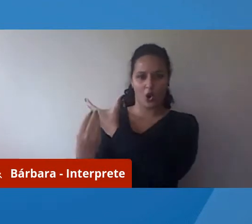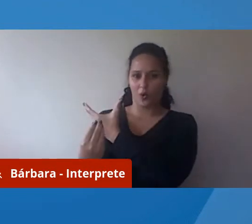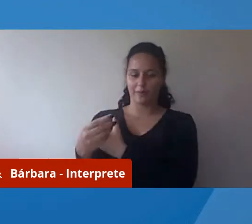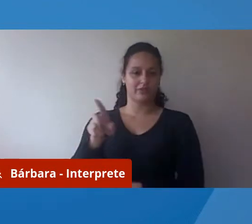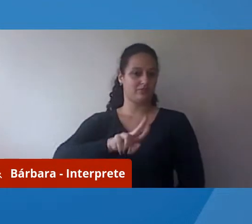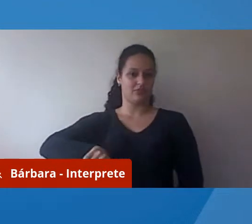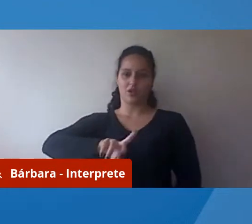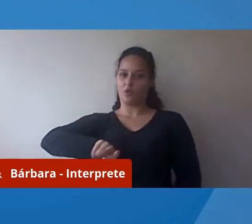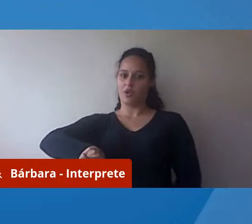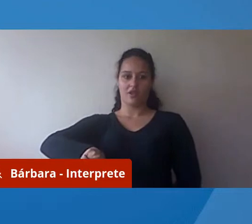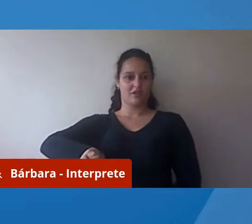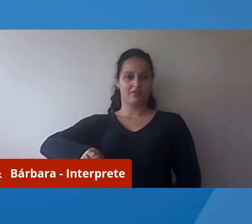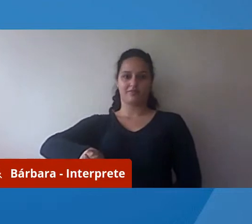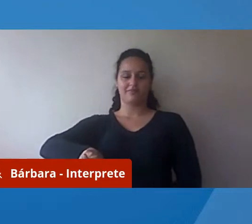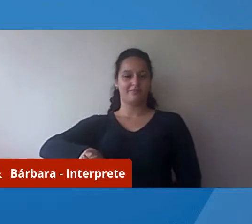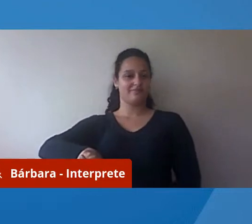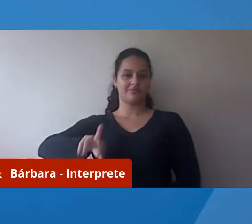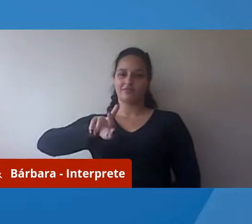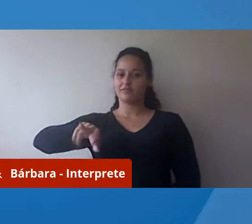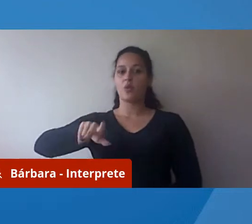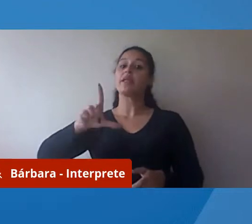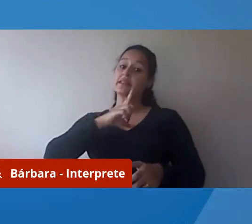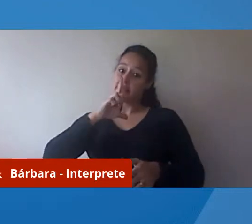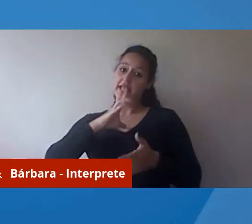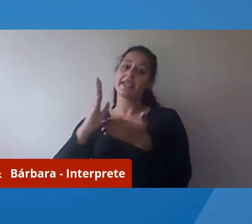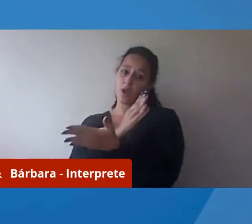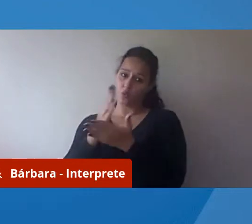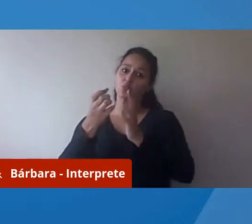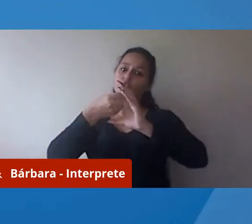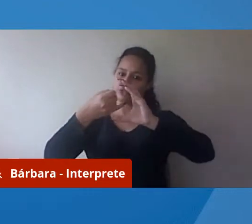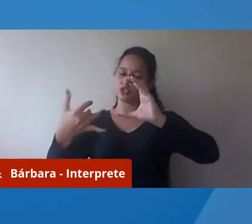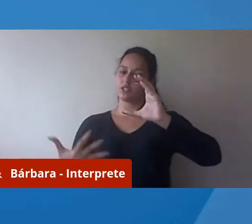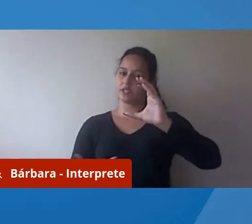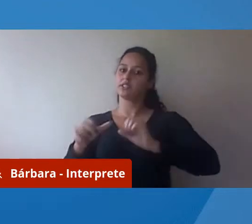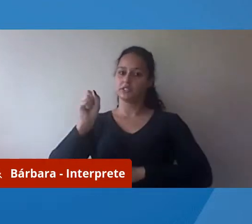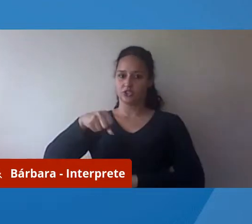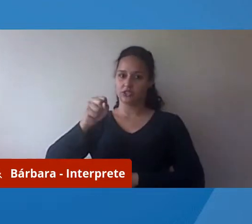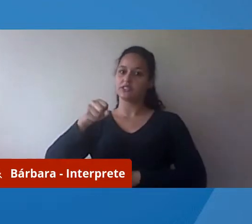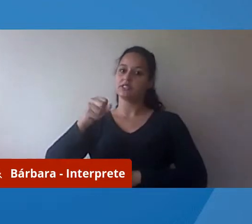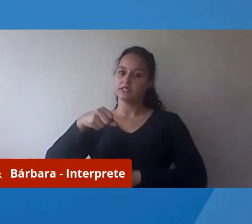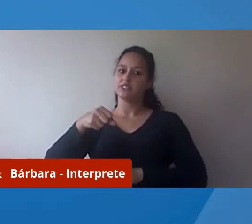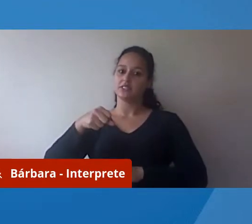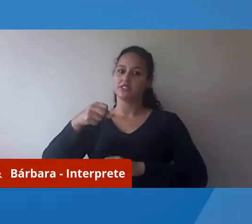Né? Pode ter até elementos. Né? Tem elementos em comum com o fascismo